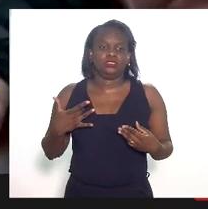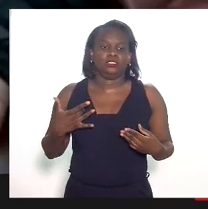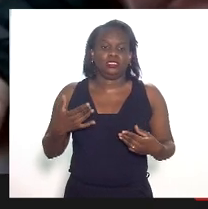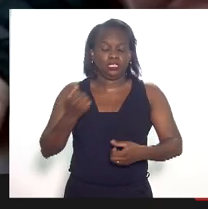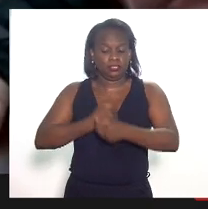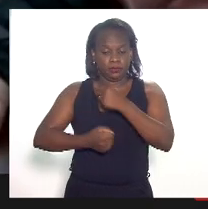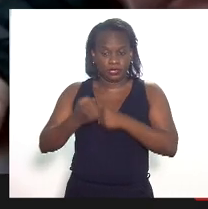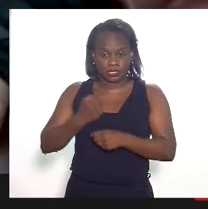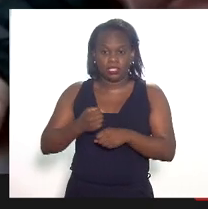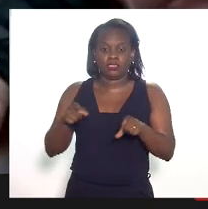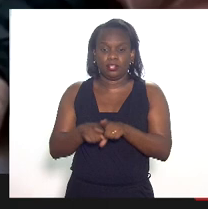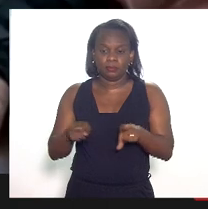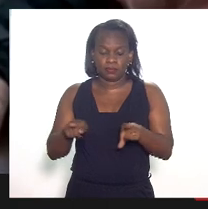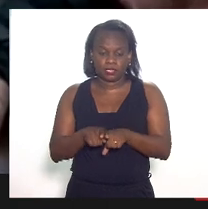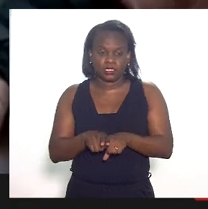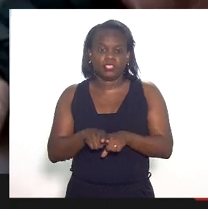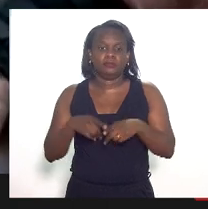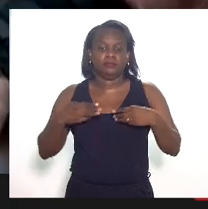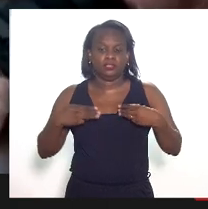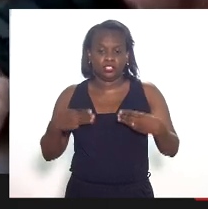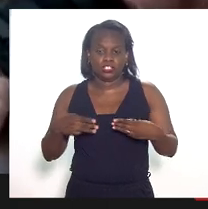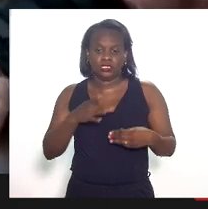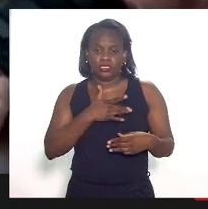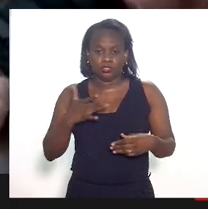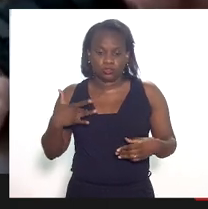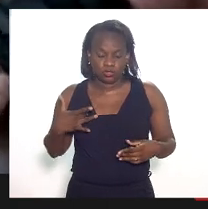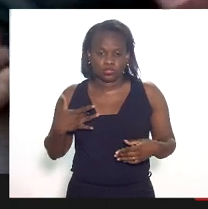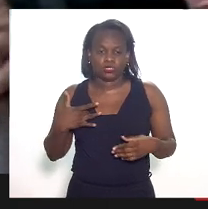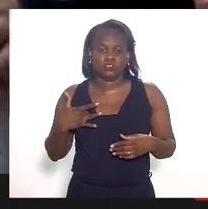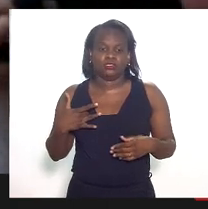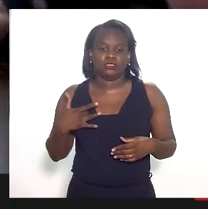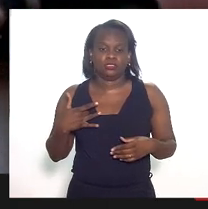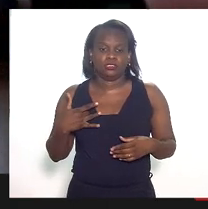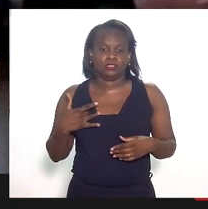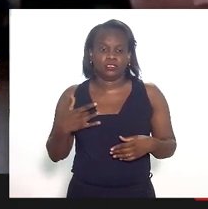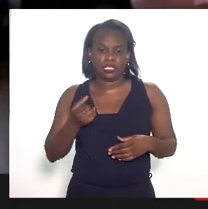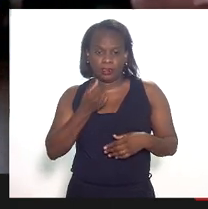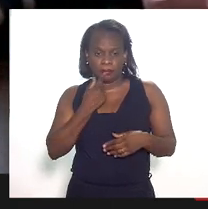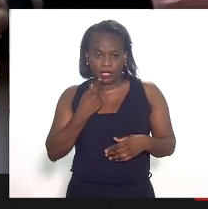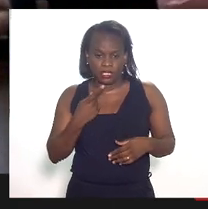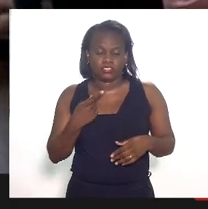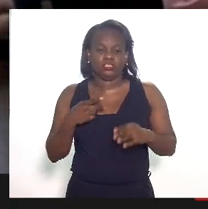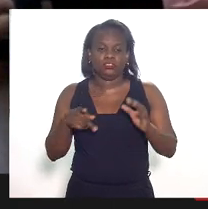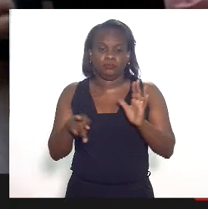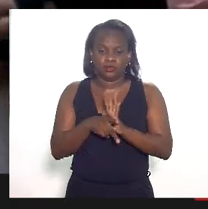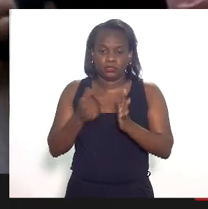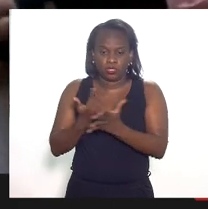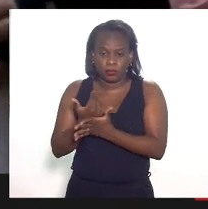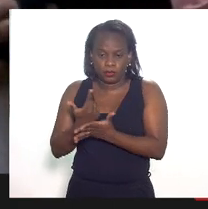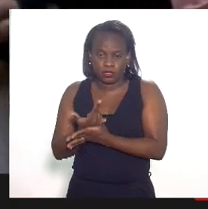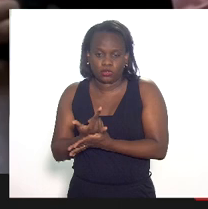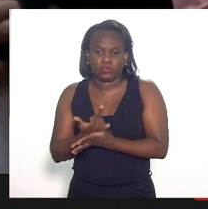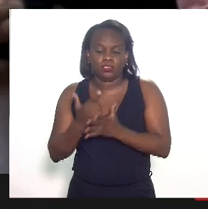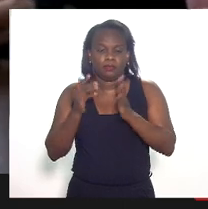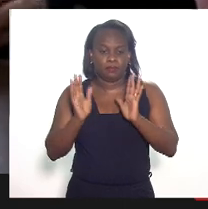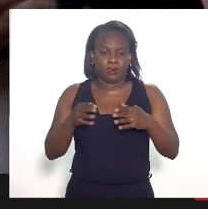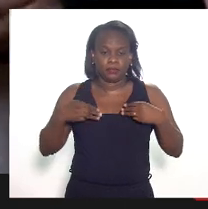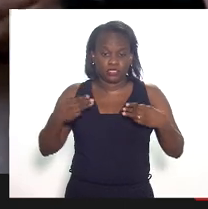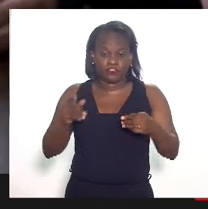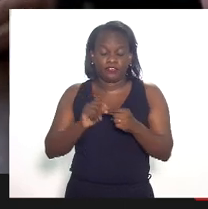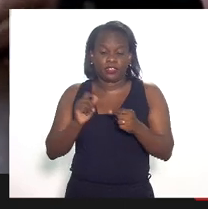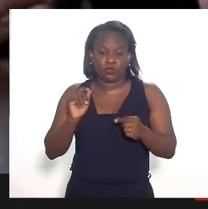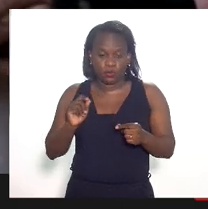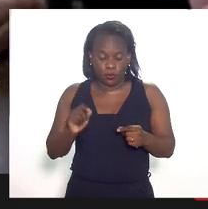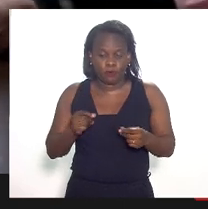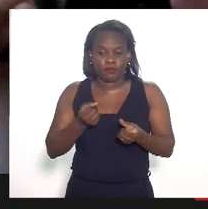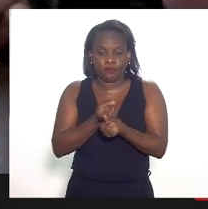Ano passado também, pelo Ministério da Saúde, medicamentos tanto de aquisição, sendo que o Ministério fez